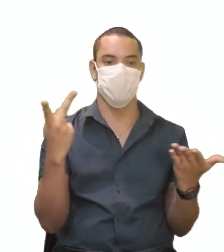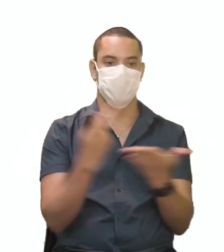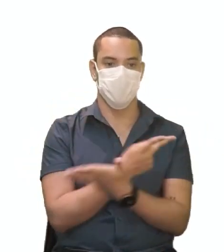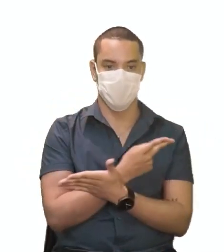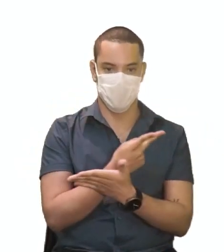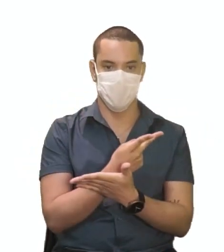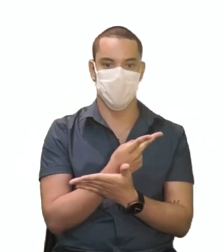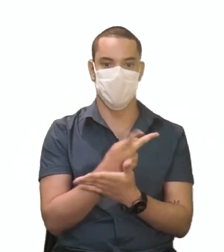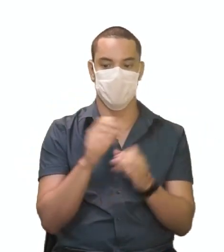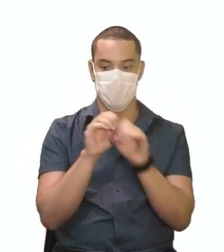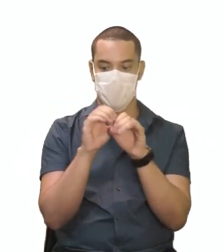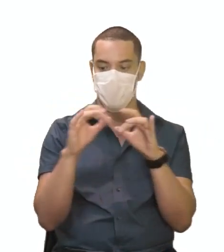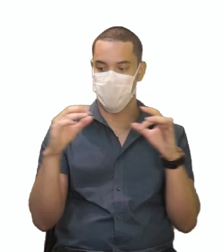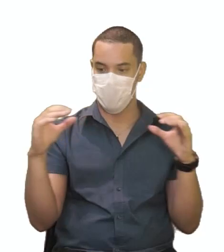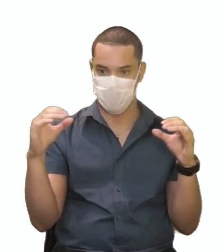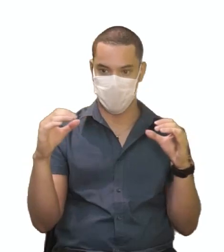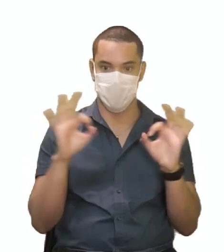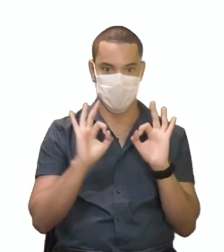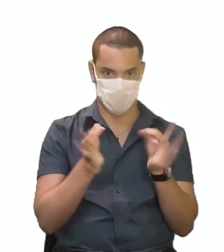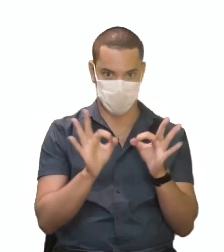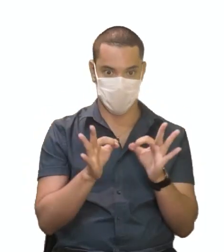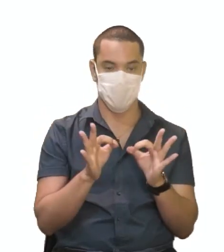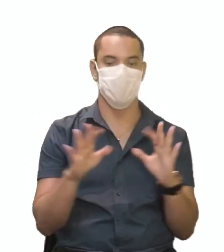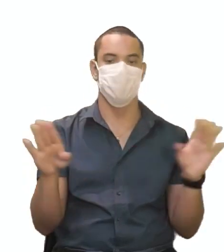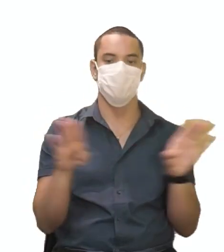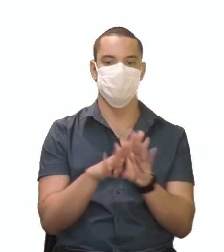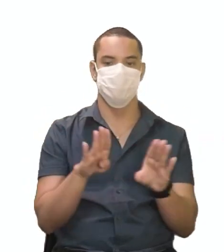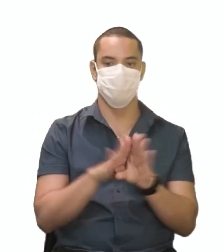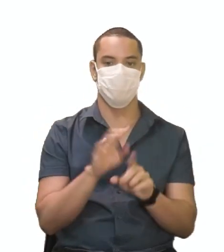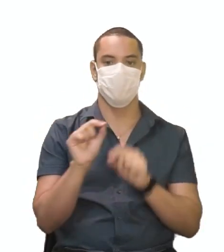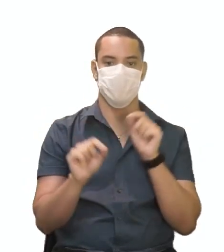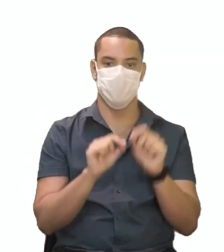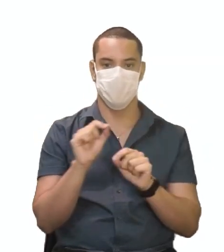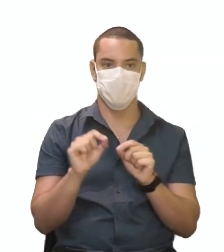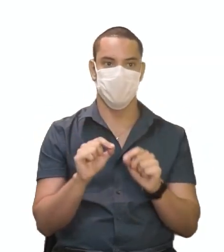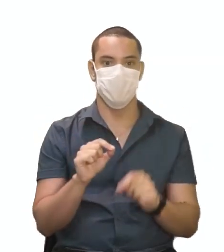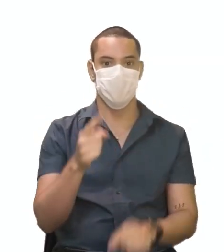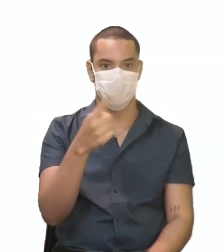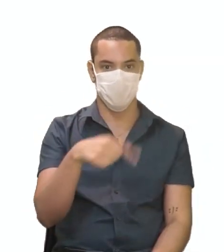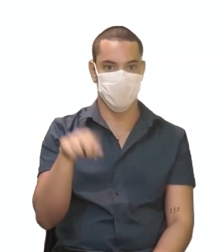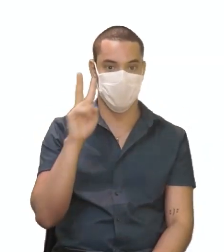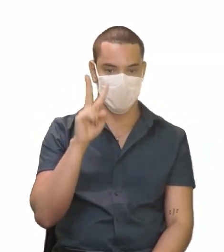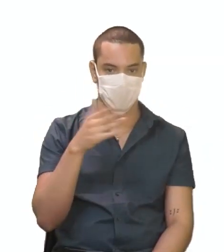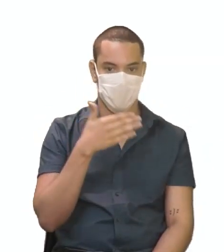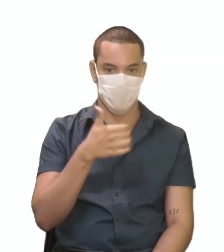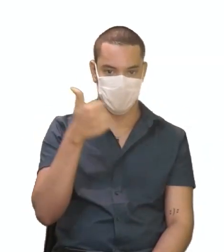homólogos para os polos. Perfeito. Aí, deixa eu colocar aqui para vocês